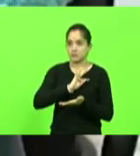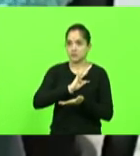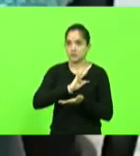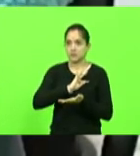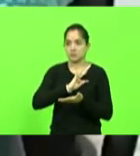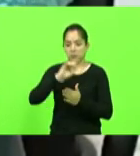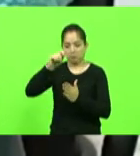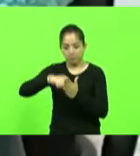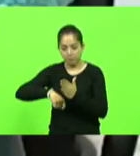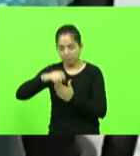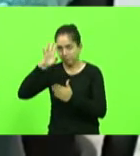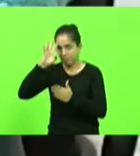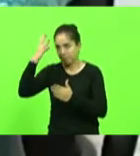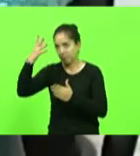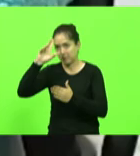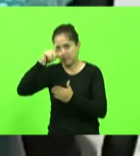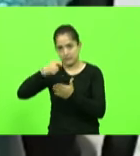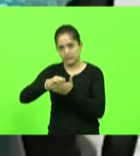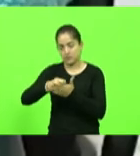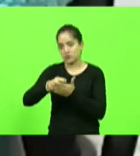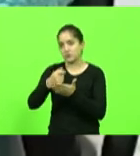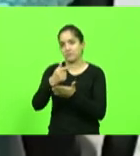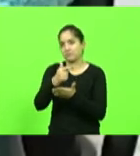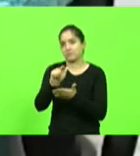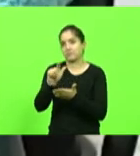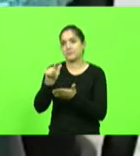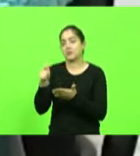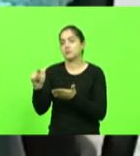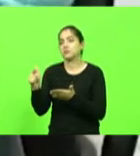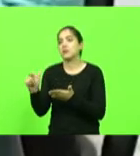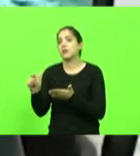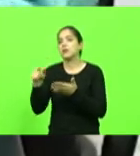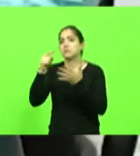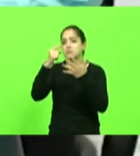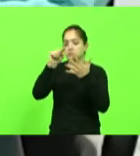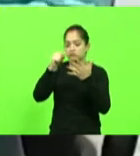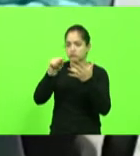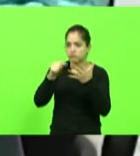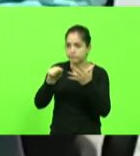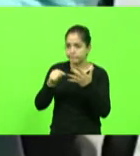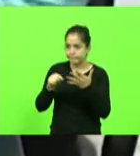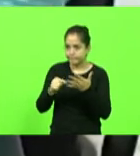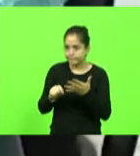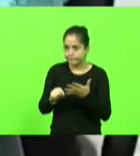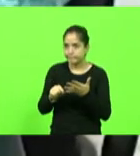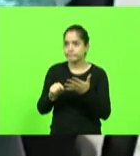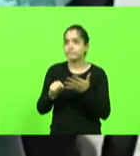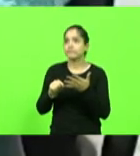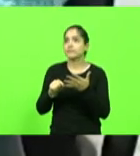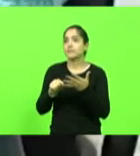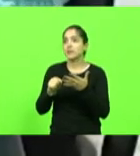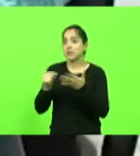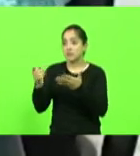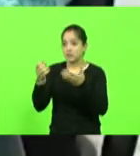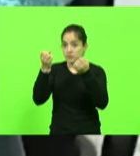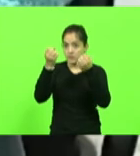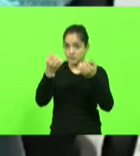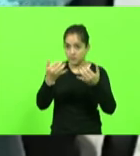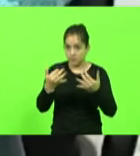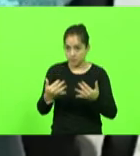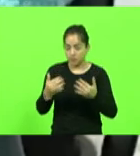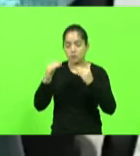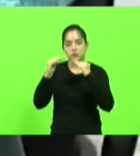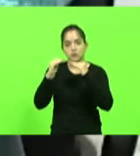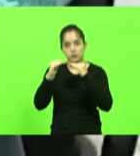para resolver nada, né? Então, todos esses pontos que trouxeram aqui é de acordo também com os